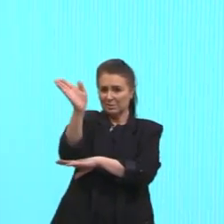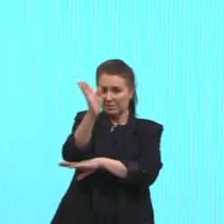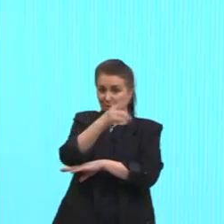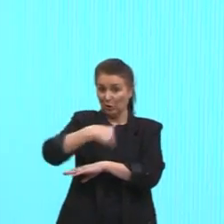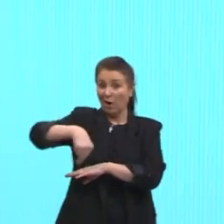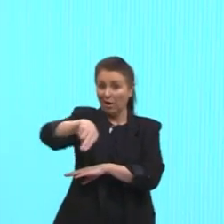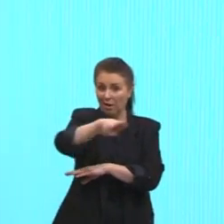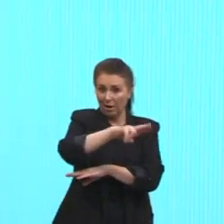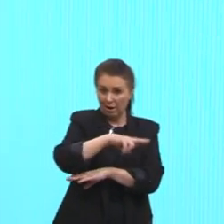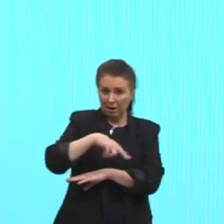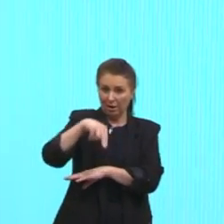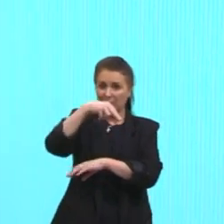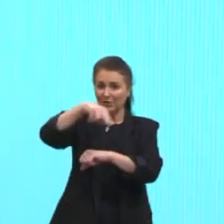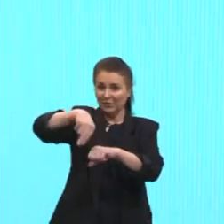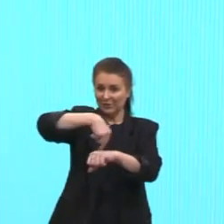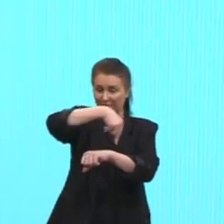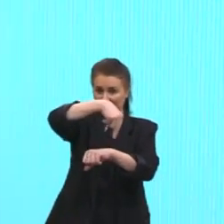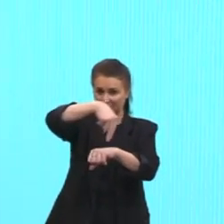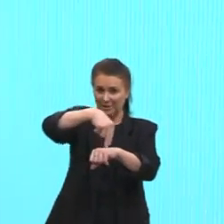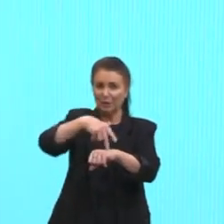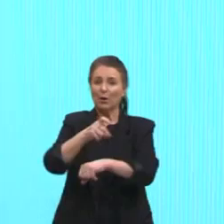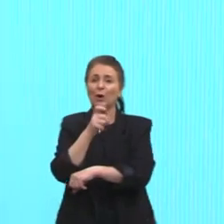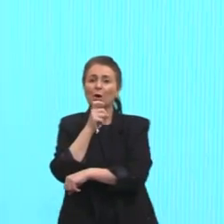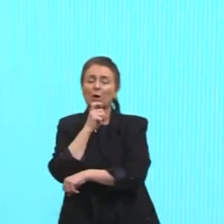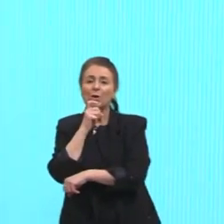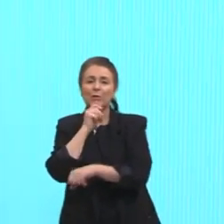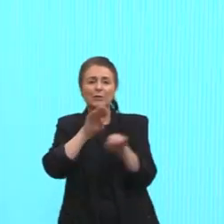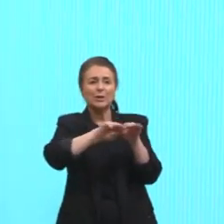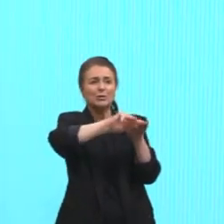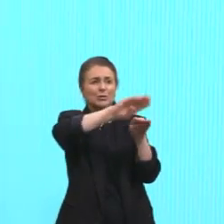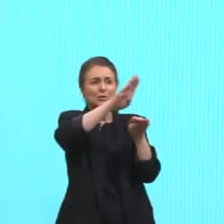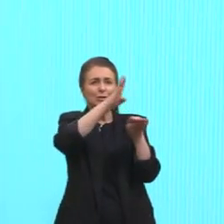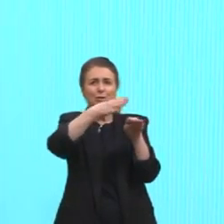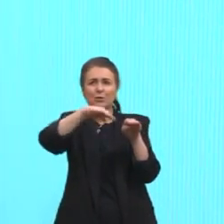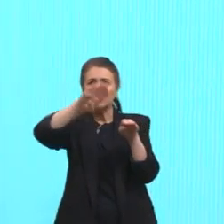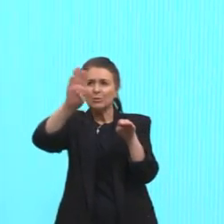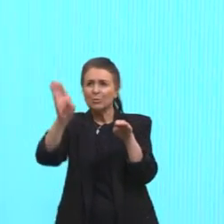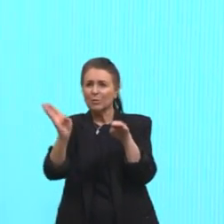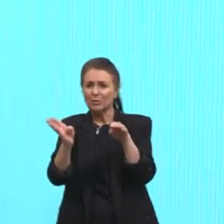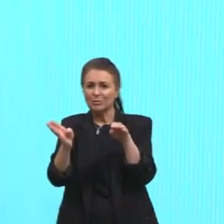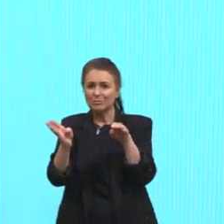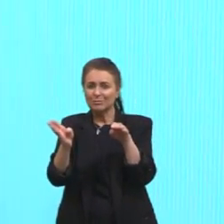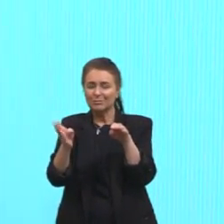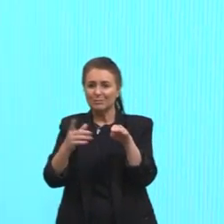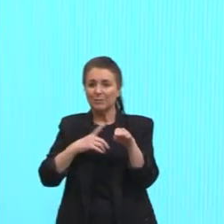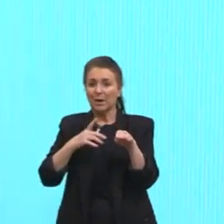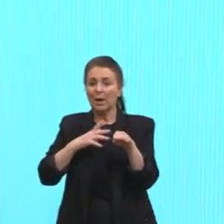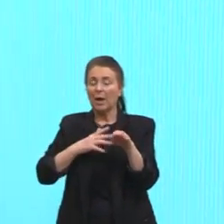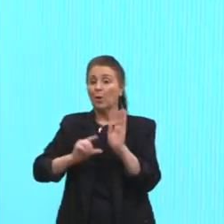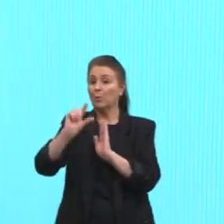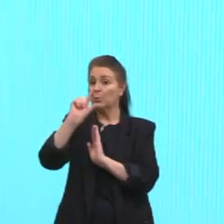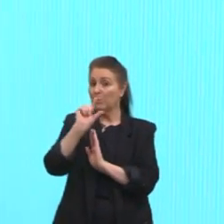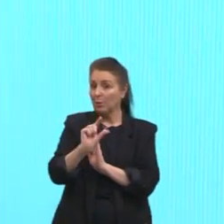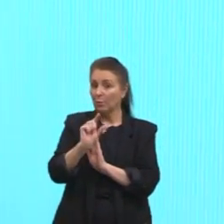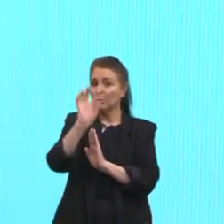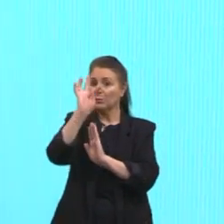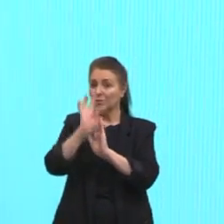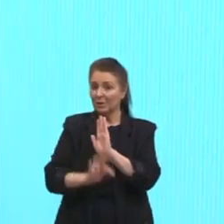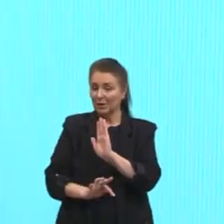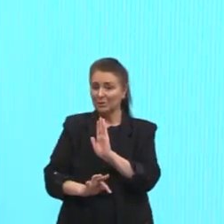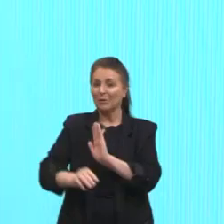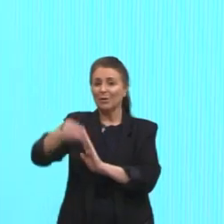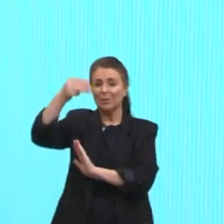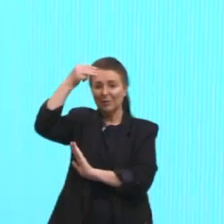bandeira nacionalizavam o verde dos montes interiores. É um fragmento das memórias